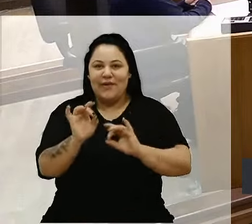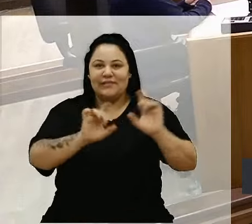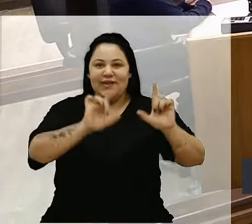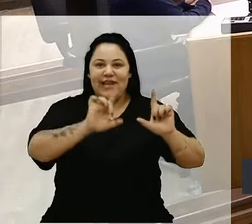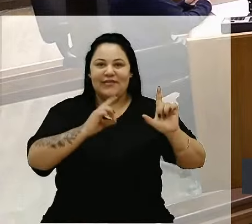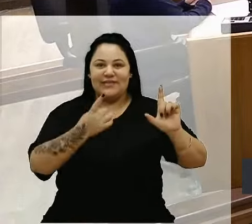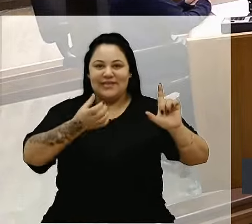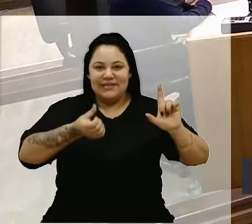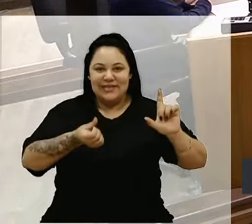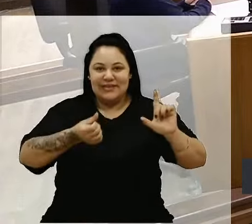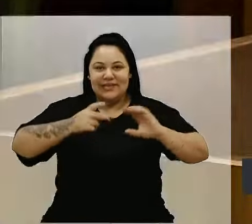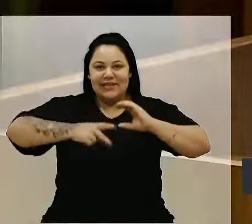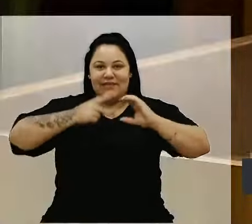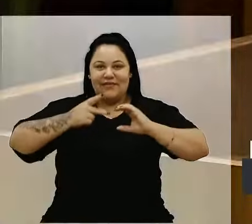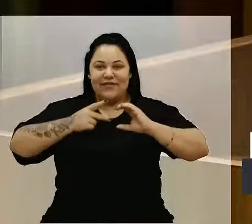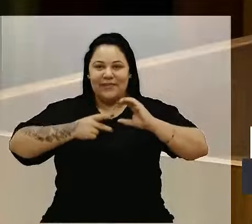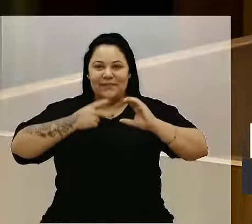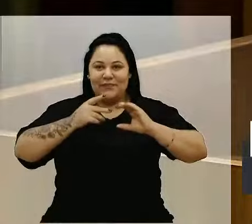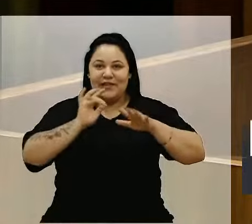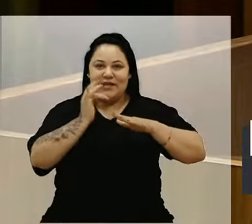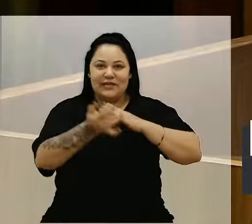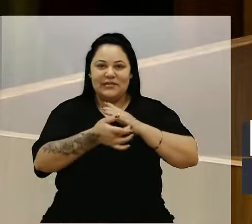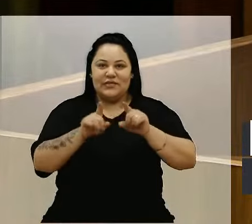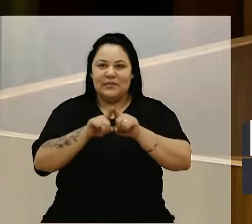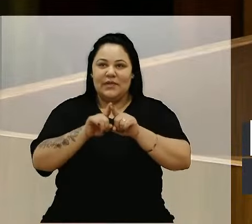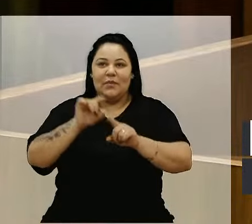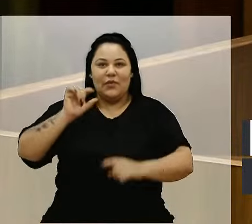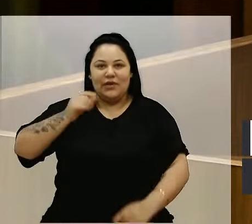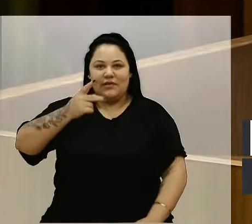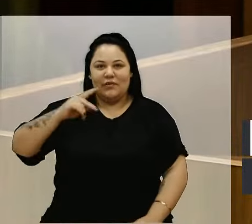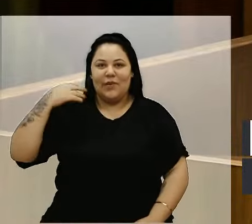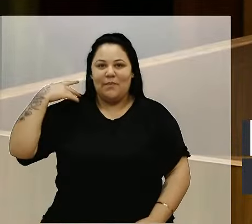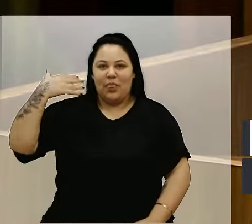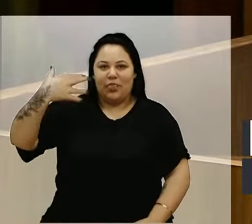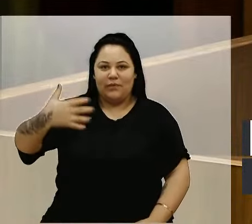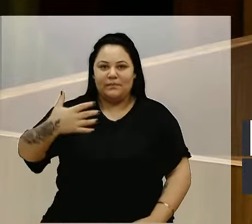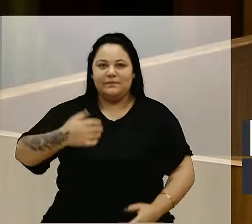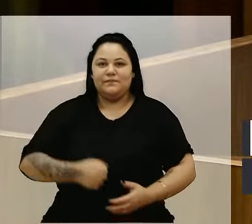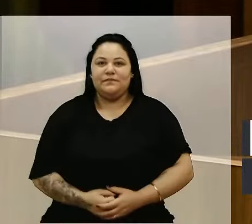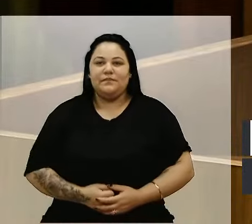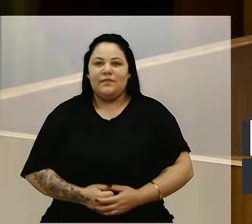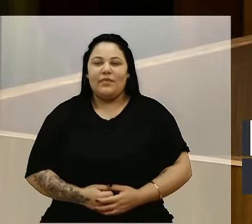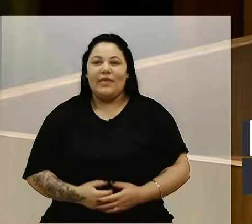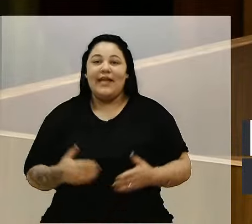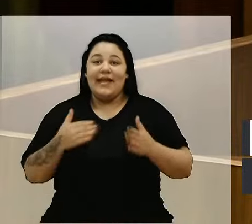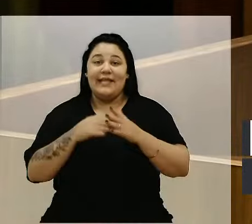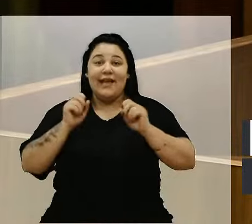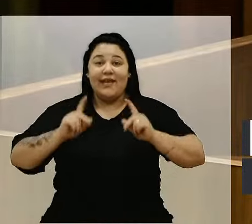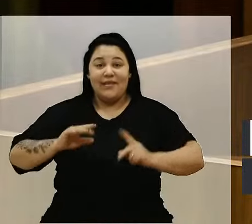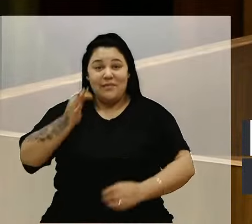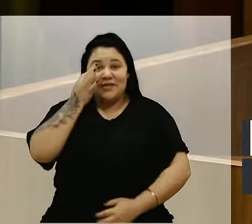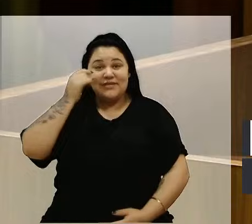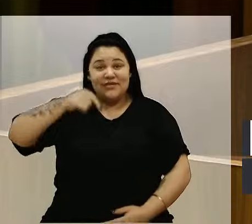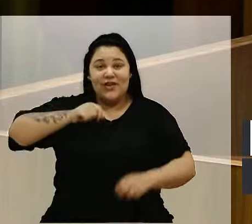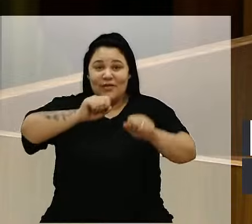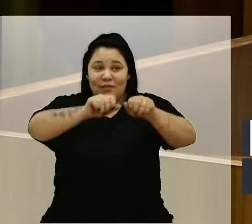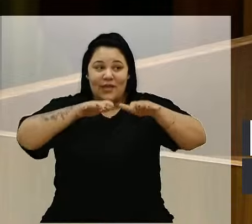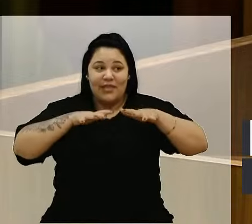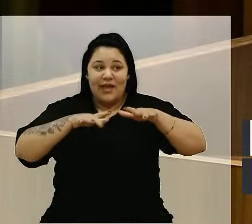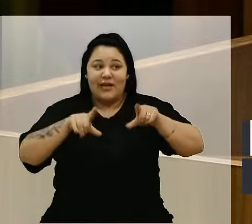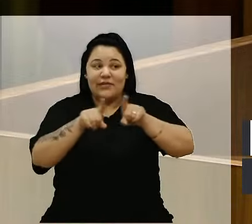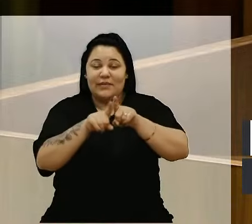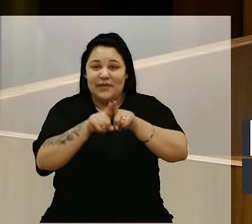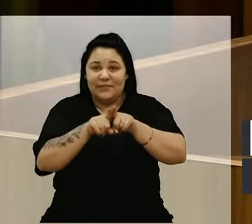16 da TV Câmara, as redes sociais, um pouco da tua história. E até para quem está aqui conosco no plenário,